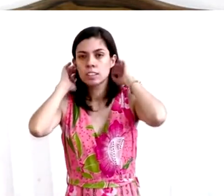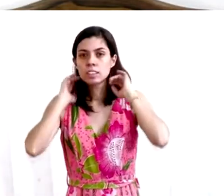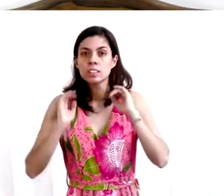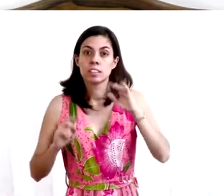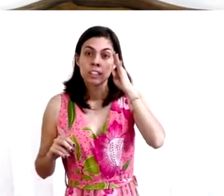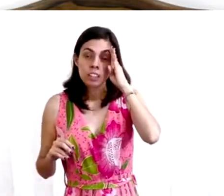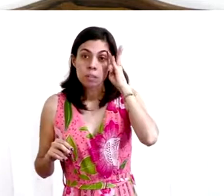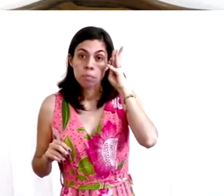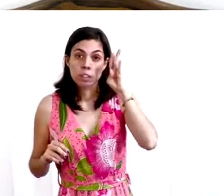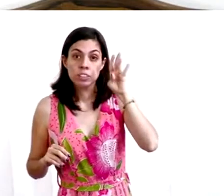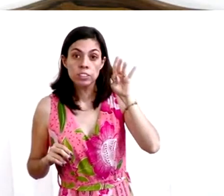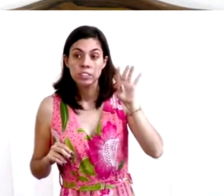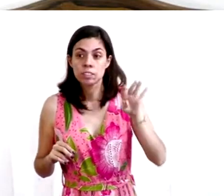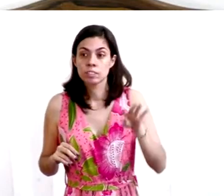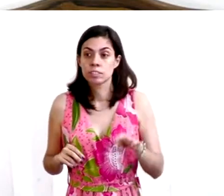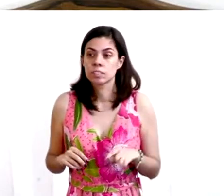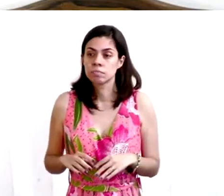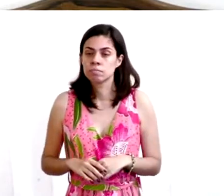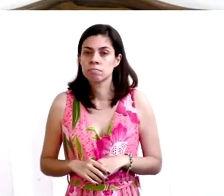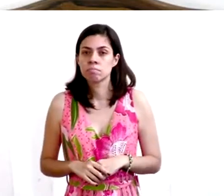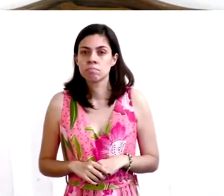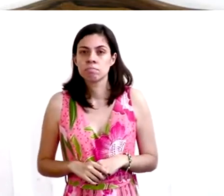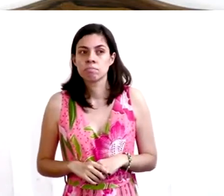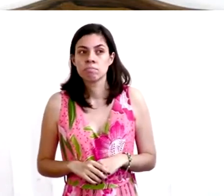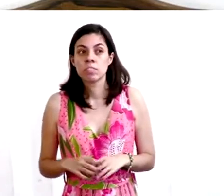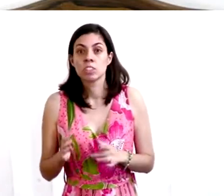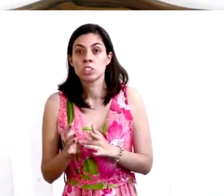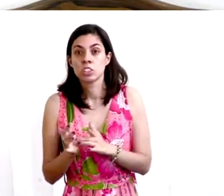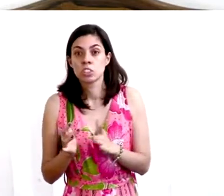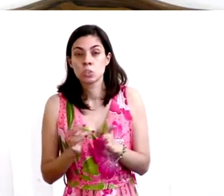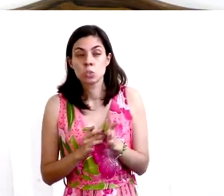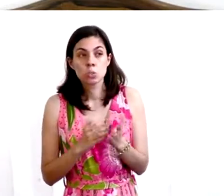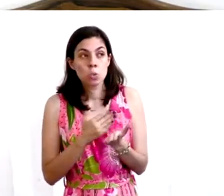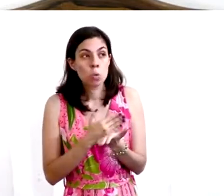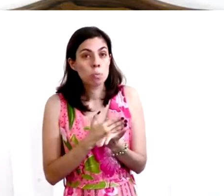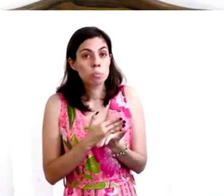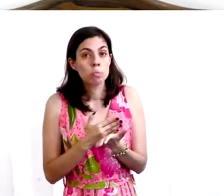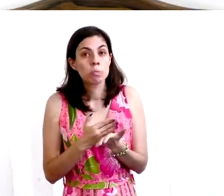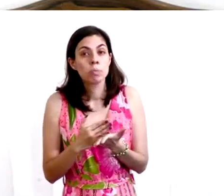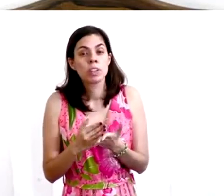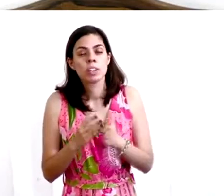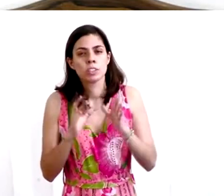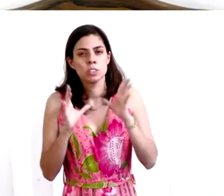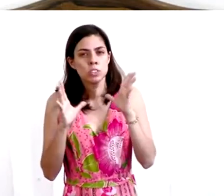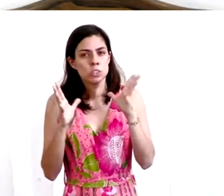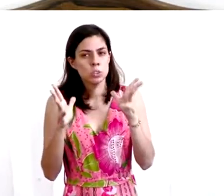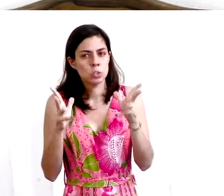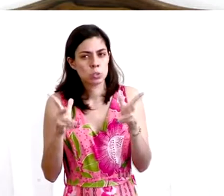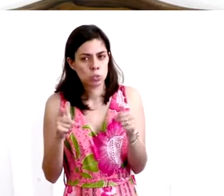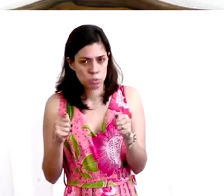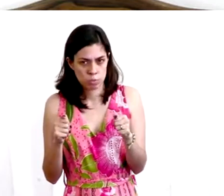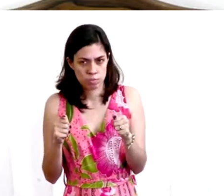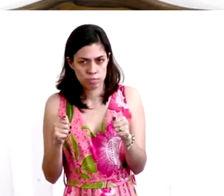Criador disse, façamos o homem à nossa imagem e semelhança, e o homem foi feito.